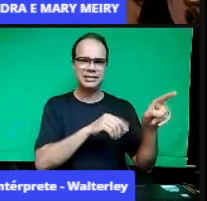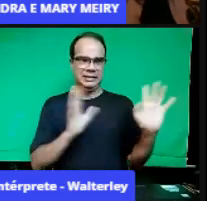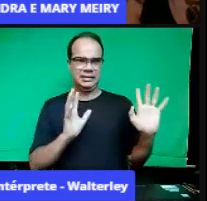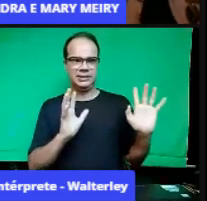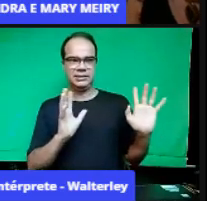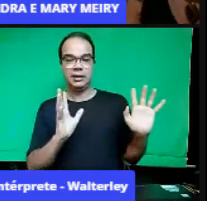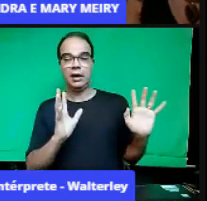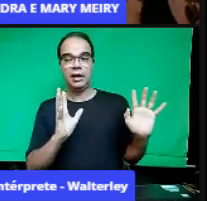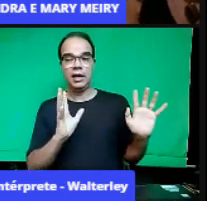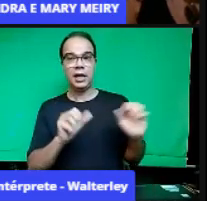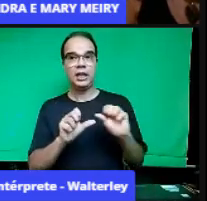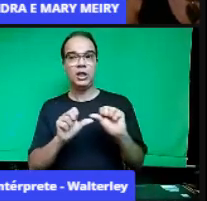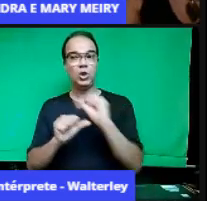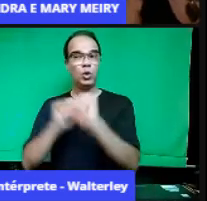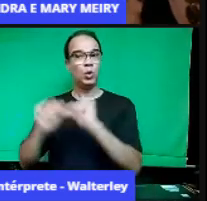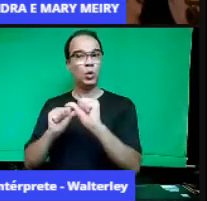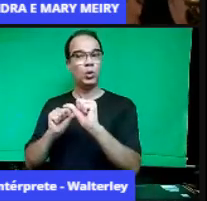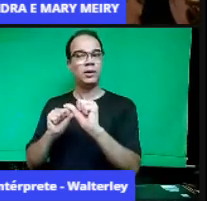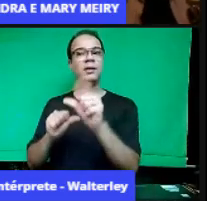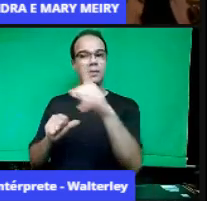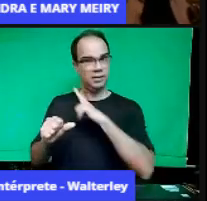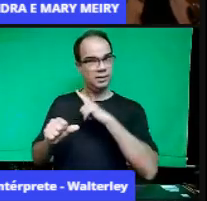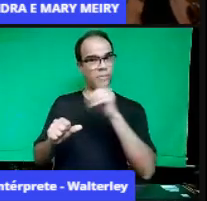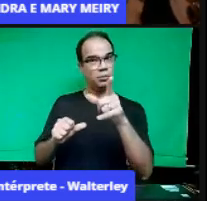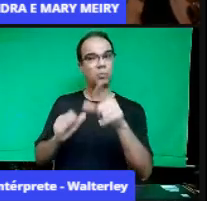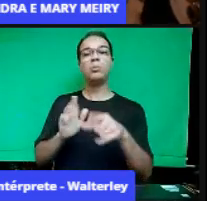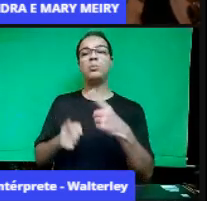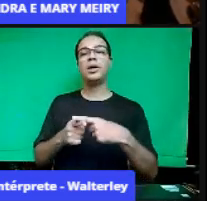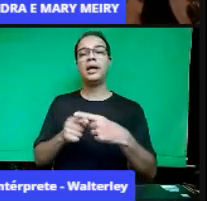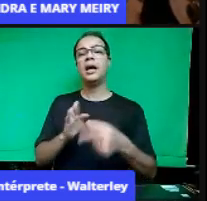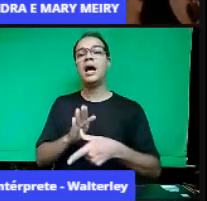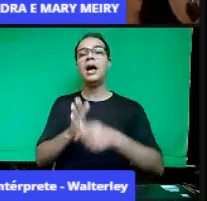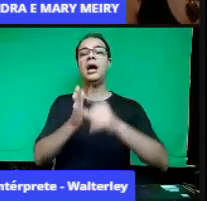objetivos gerais são aqueles estabelecidos para a turma.